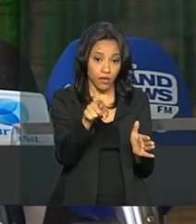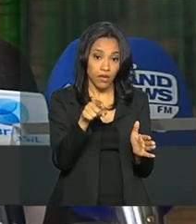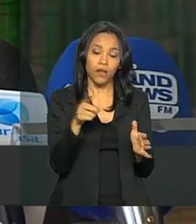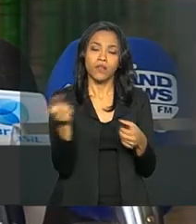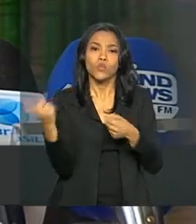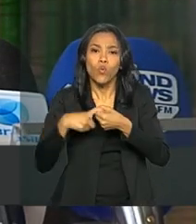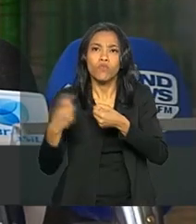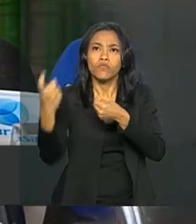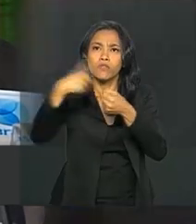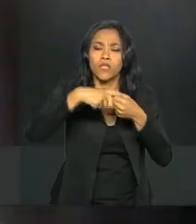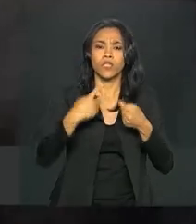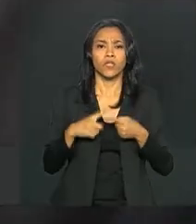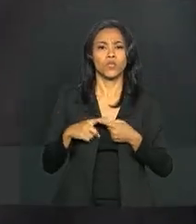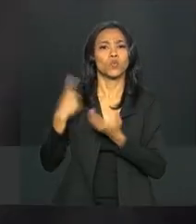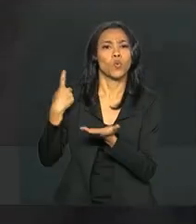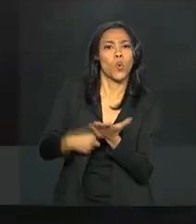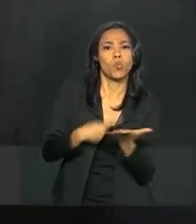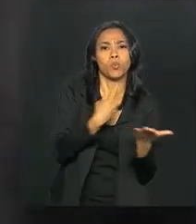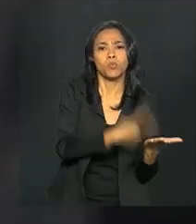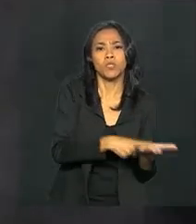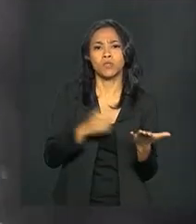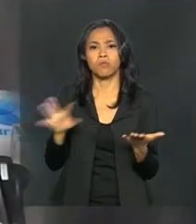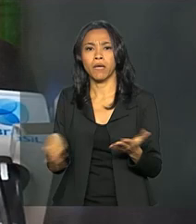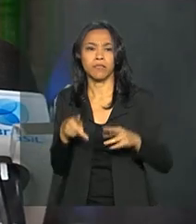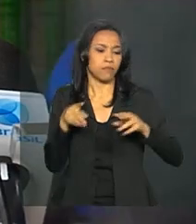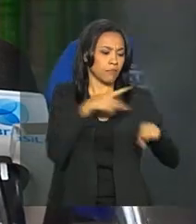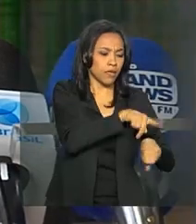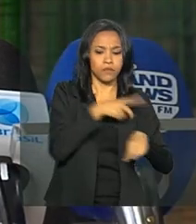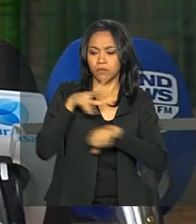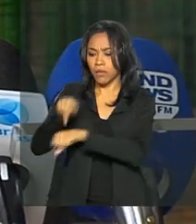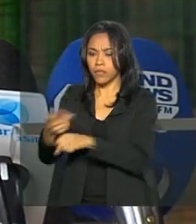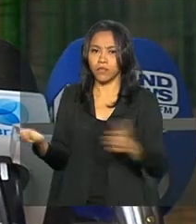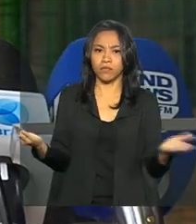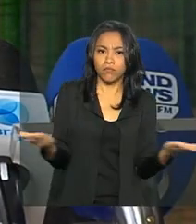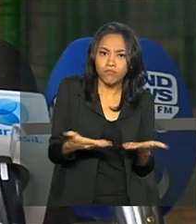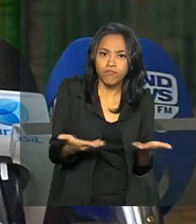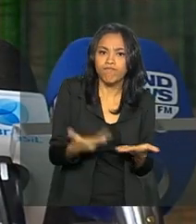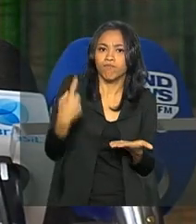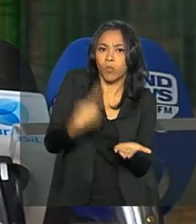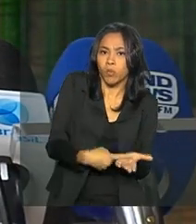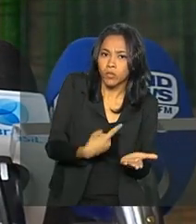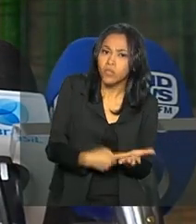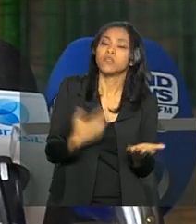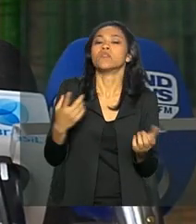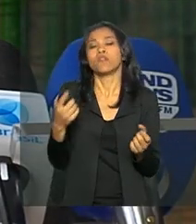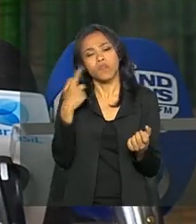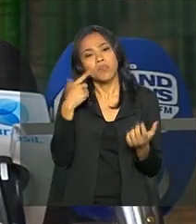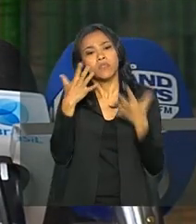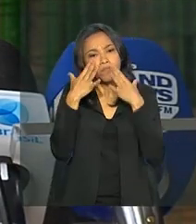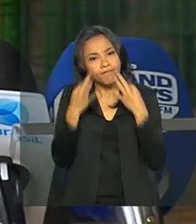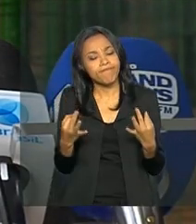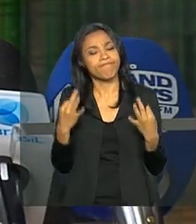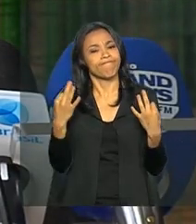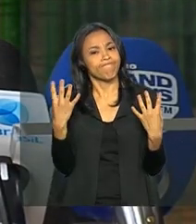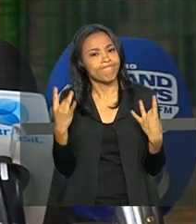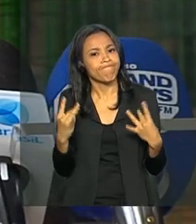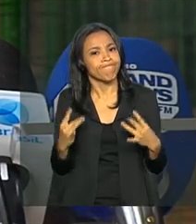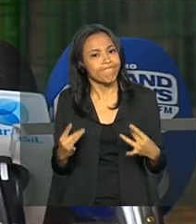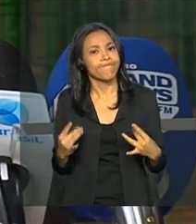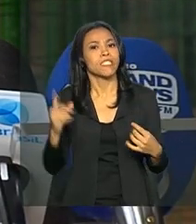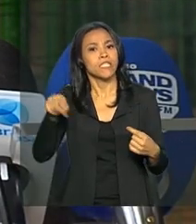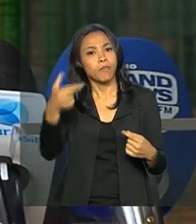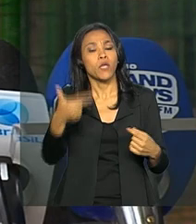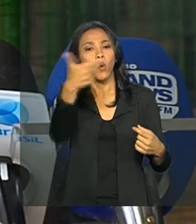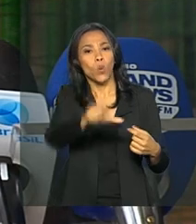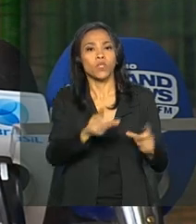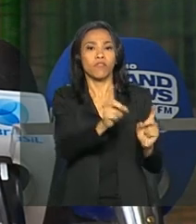Convênios, os acordos bilaterais que nós temos que ter, ver aí o posicionamento desse problema do mercado de